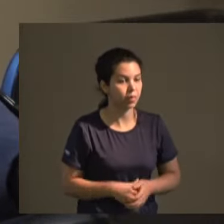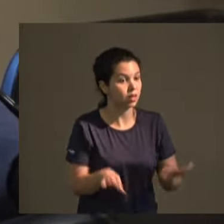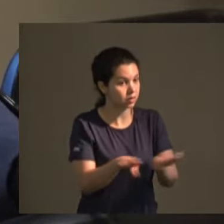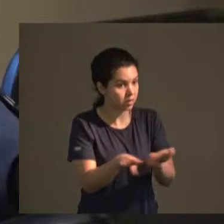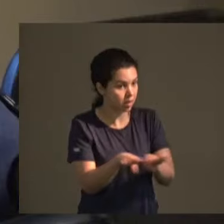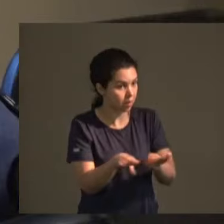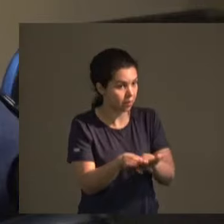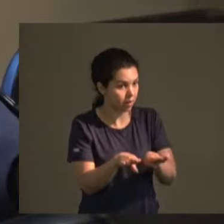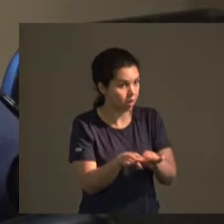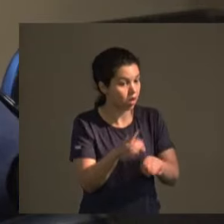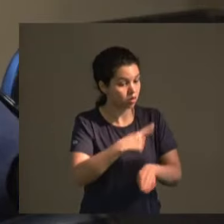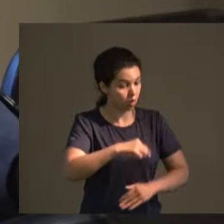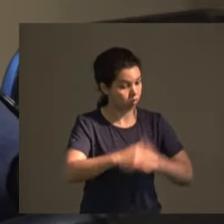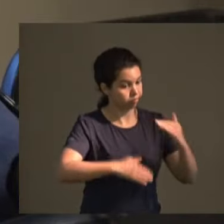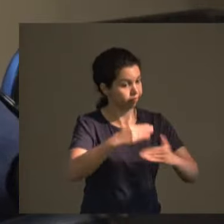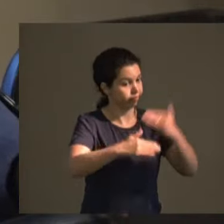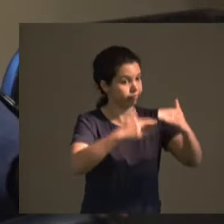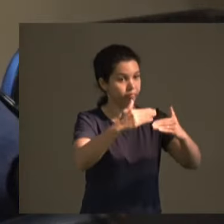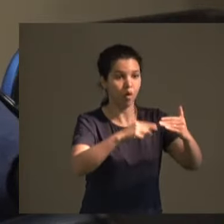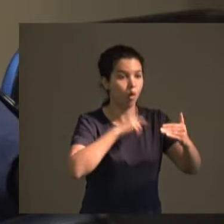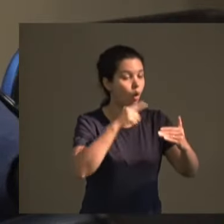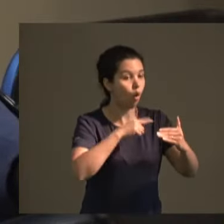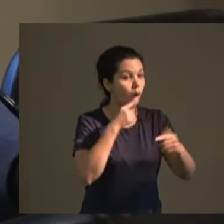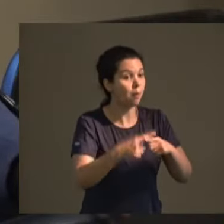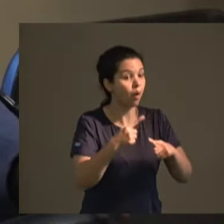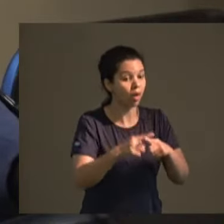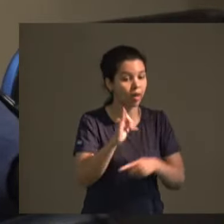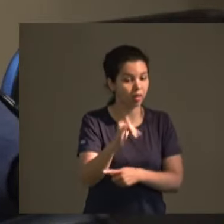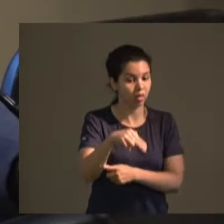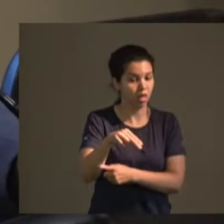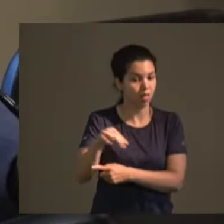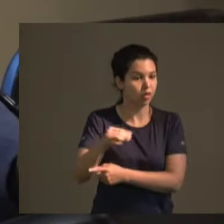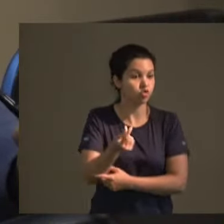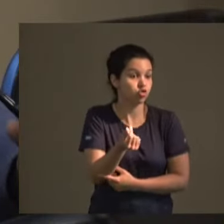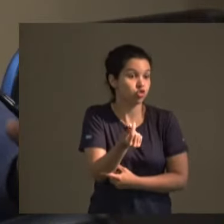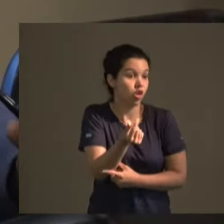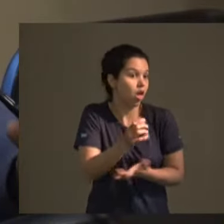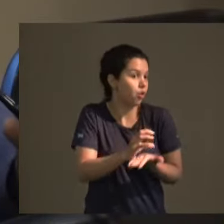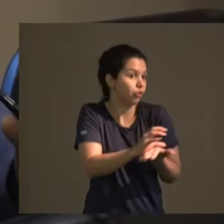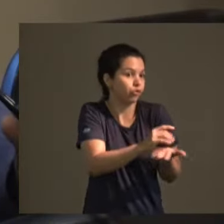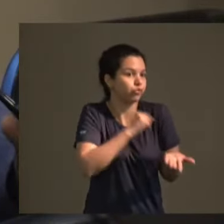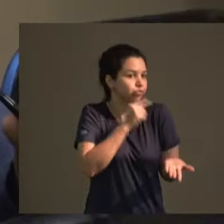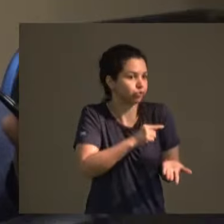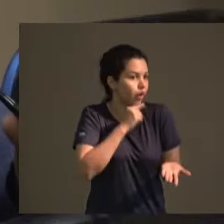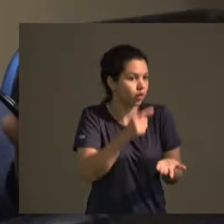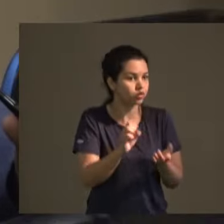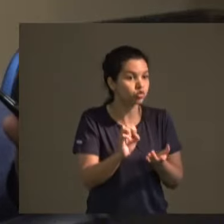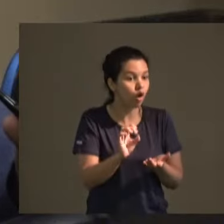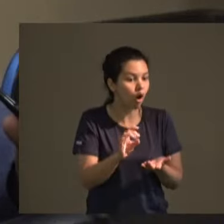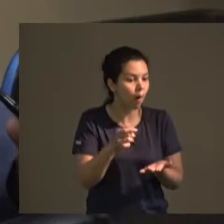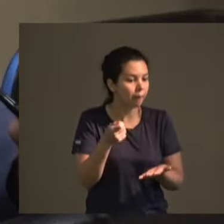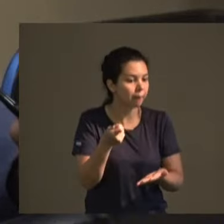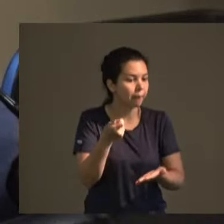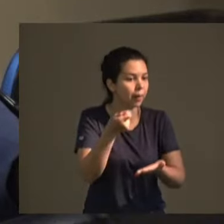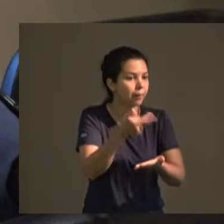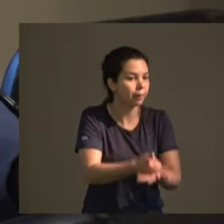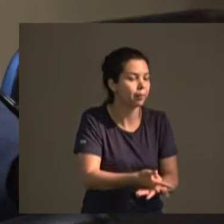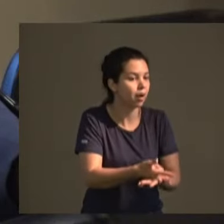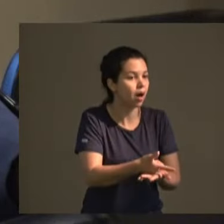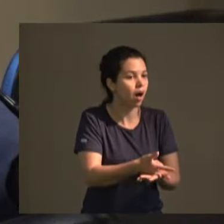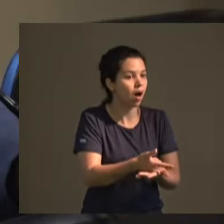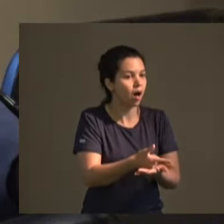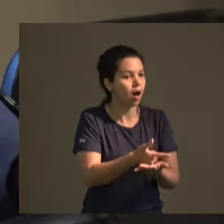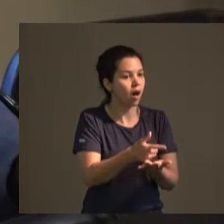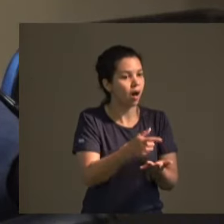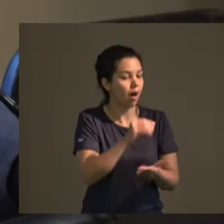não conseguimos avançar porque o INSS... está sem nenhum dinheiro para investimento, só para pagar as